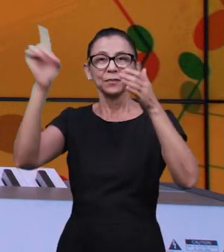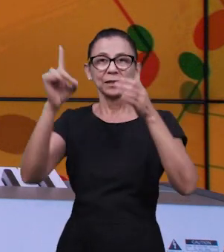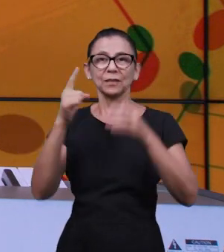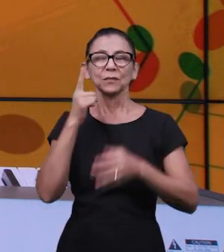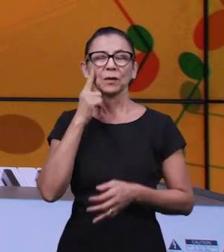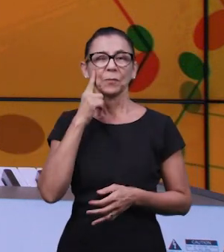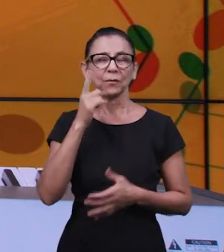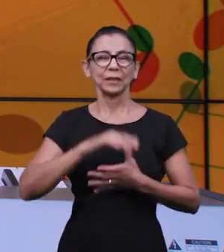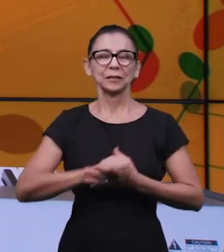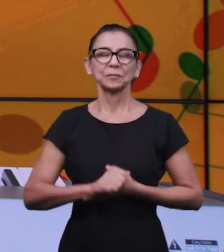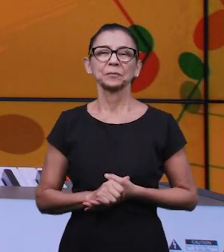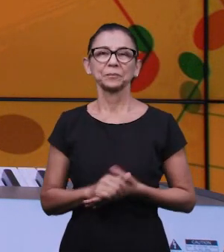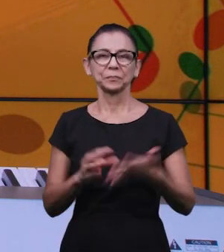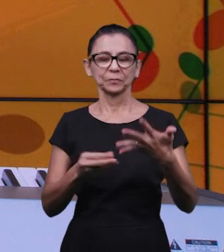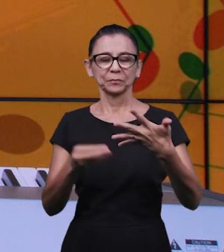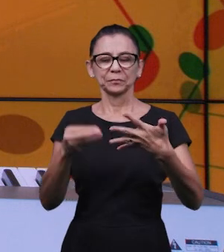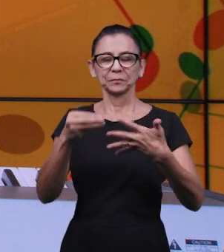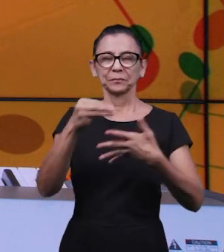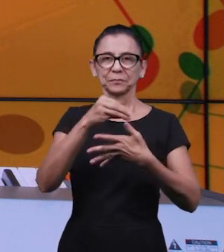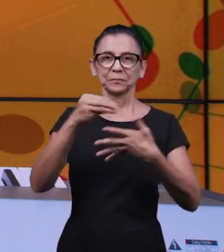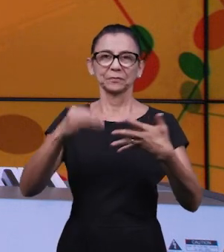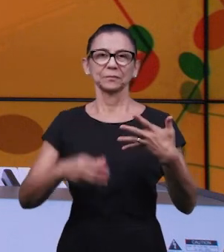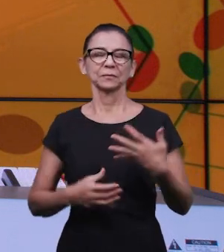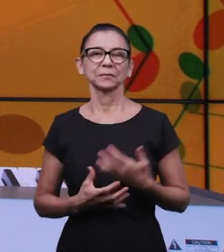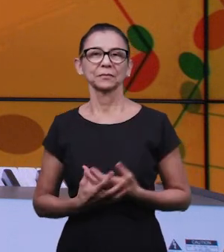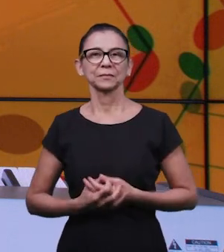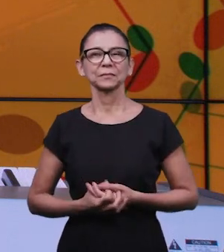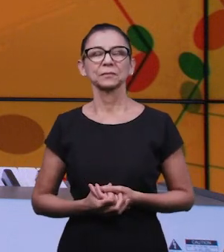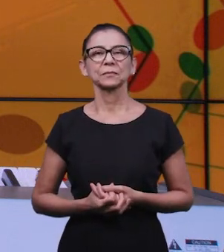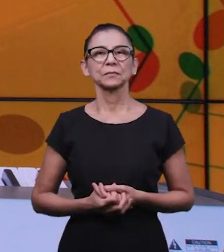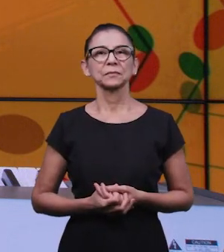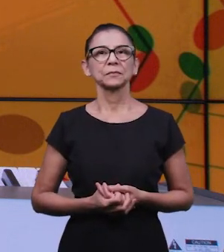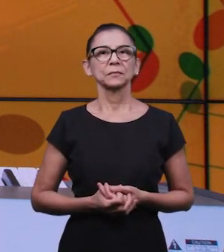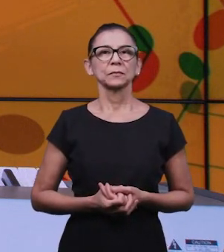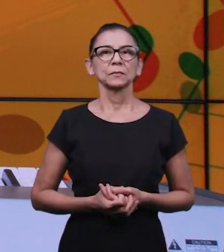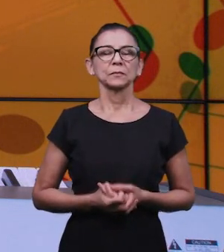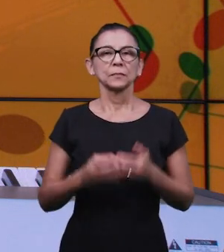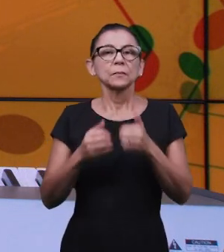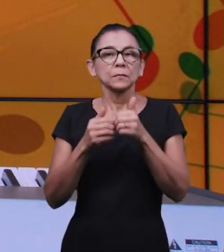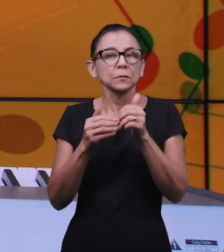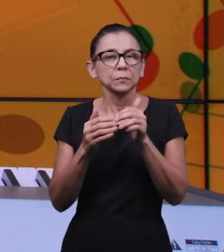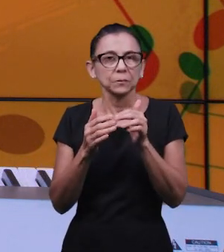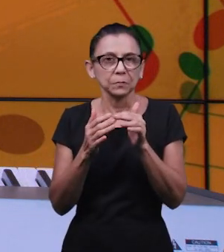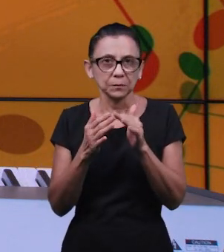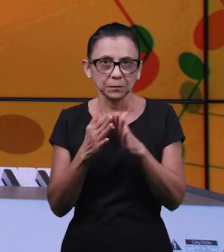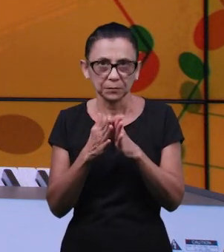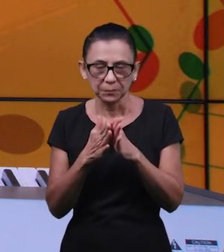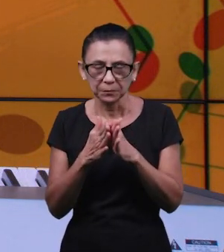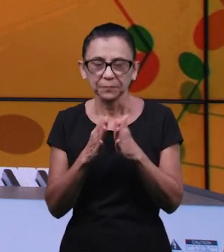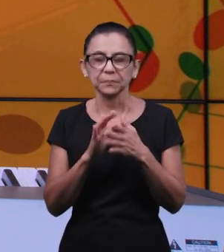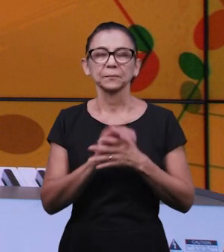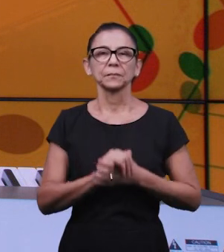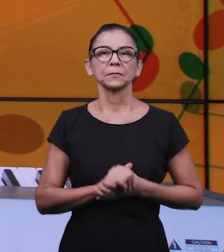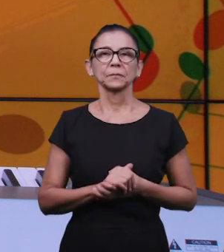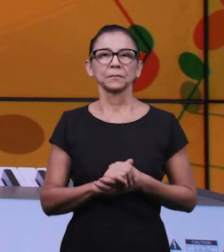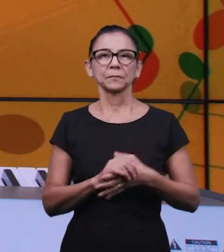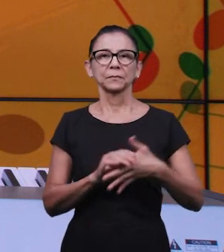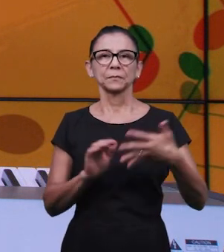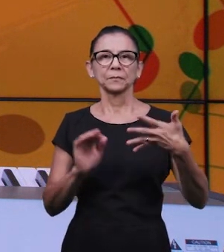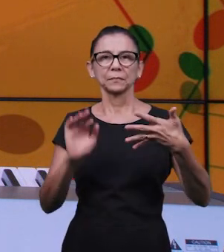eternamente felizes com o nosso Salvador. Aleluia! Este convite está no louvor Muito